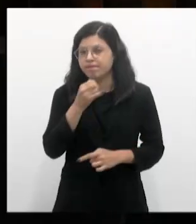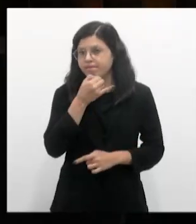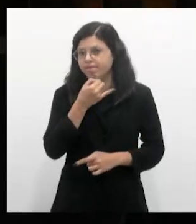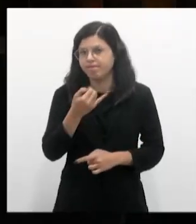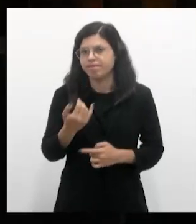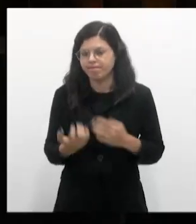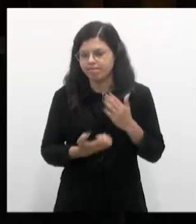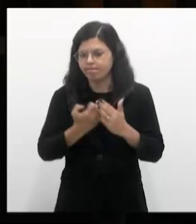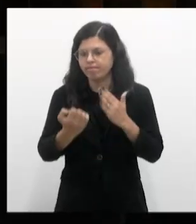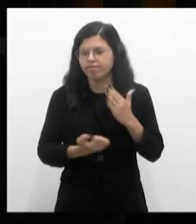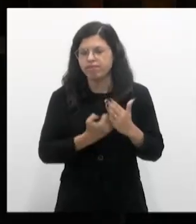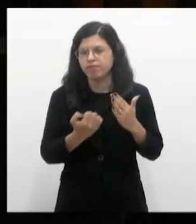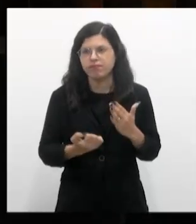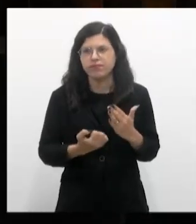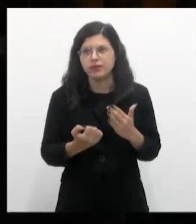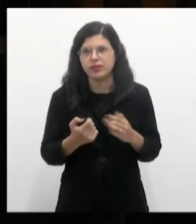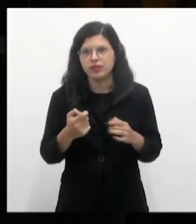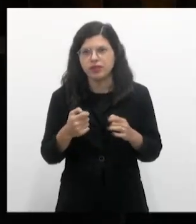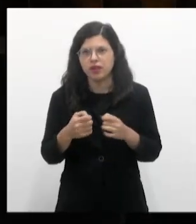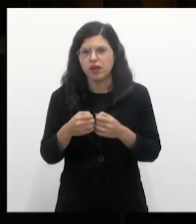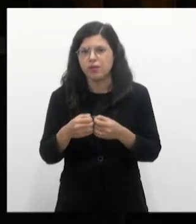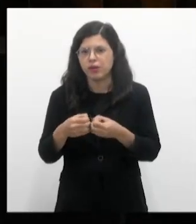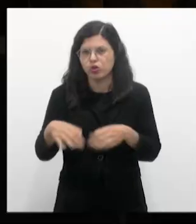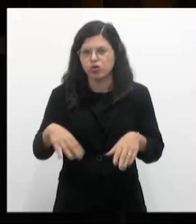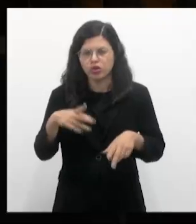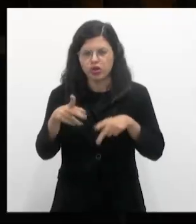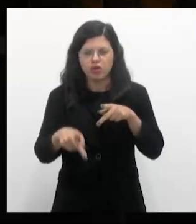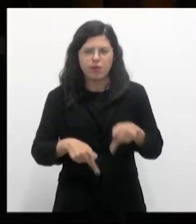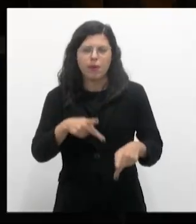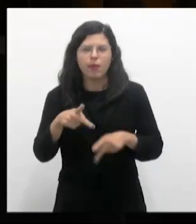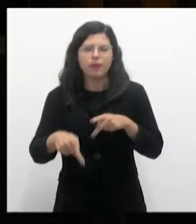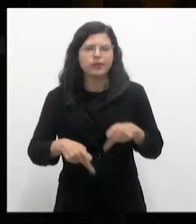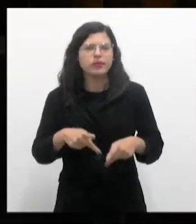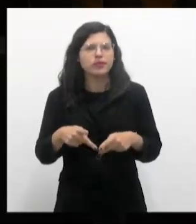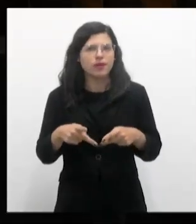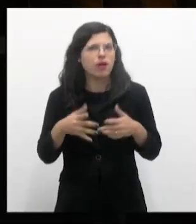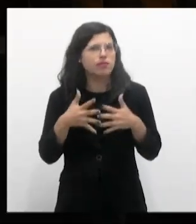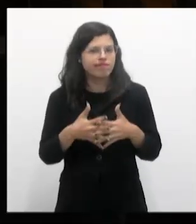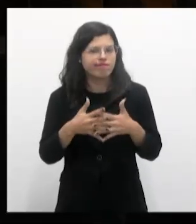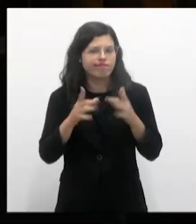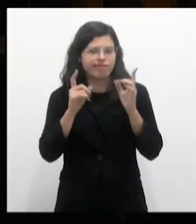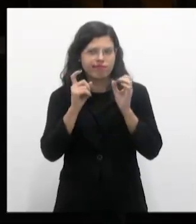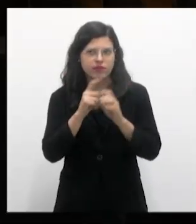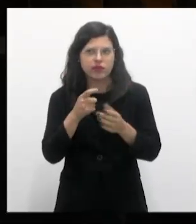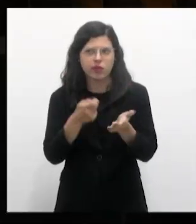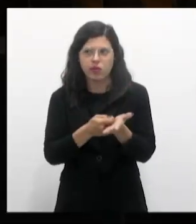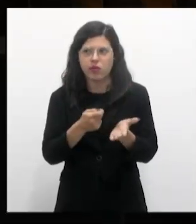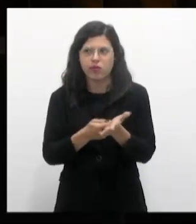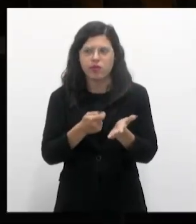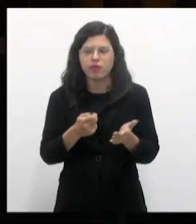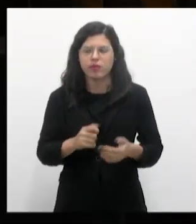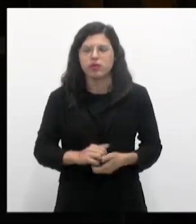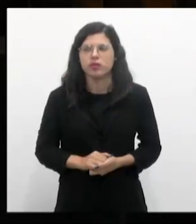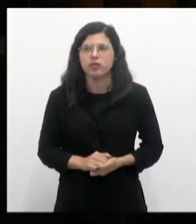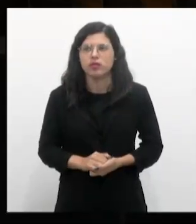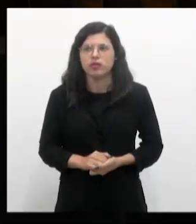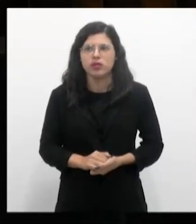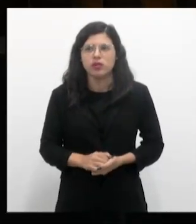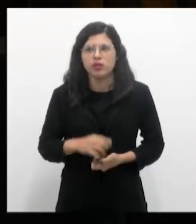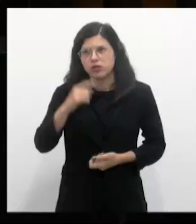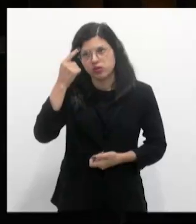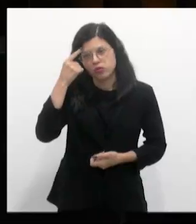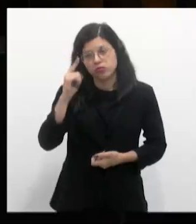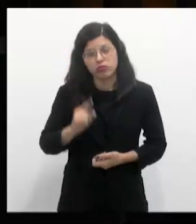vem deixando aí a nossa população em uma situação muito difícil, delicada, com essa cobrança desses hidrômetros, que a gente não sabe,